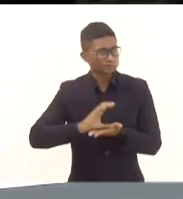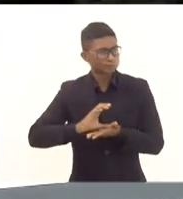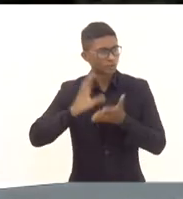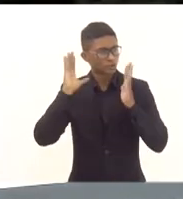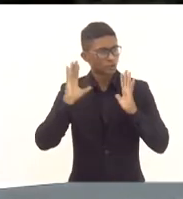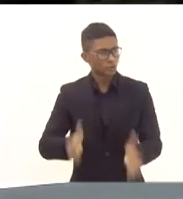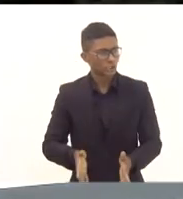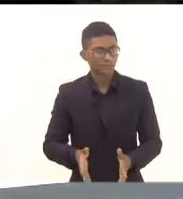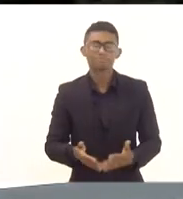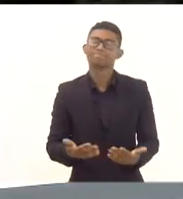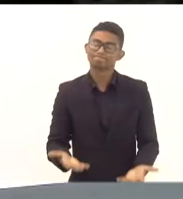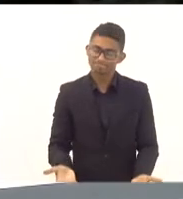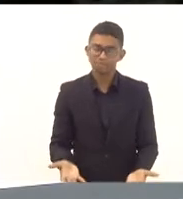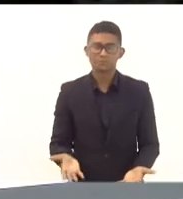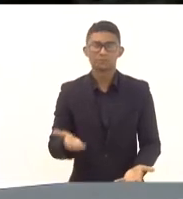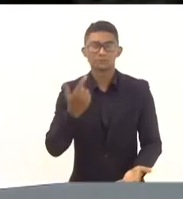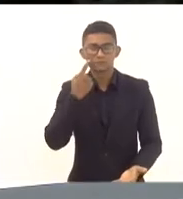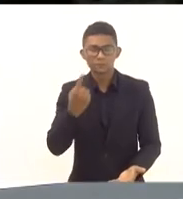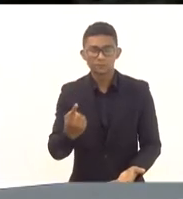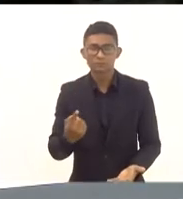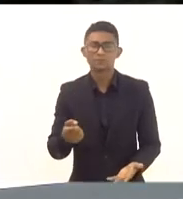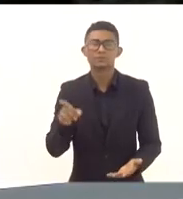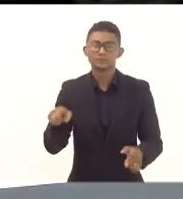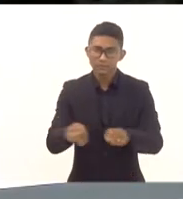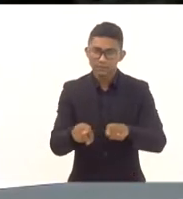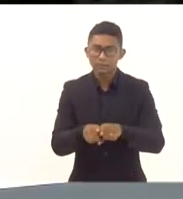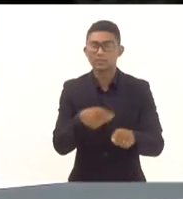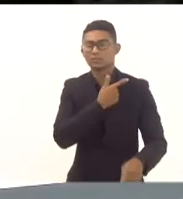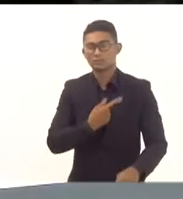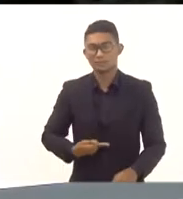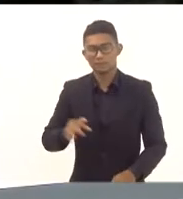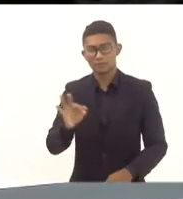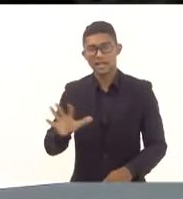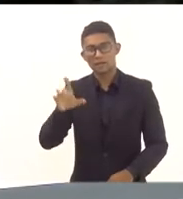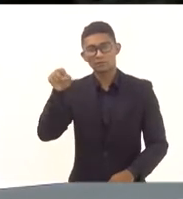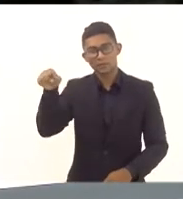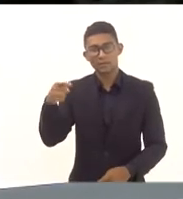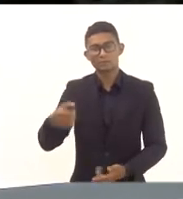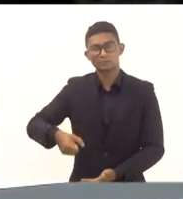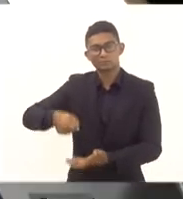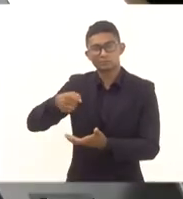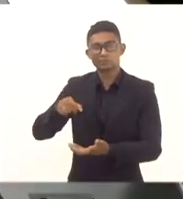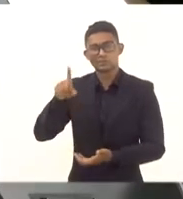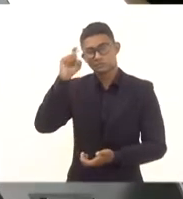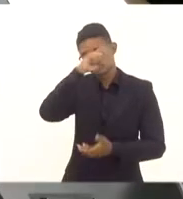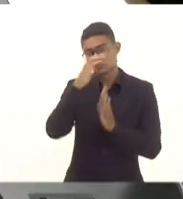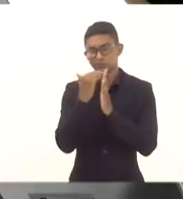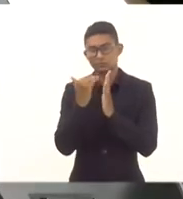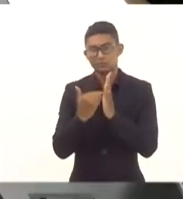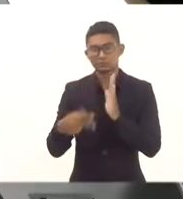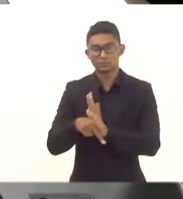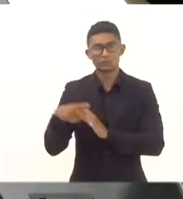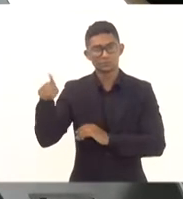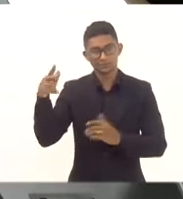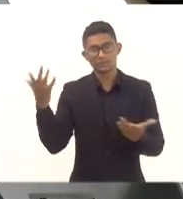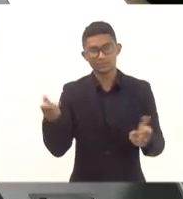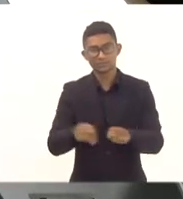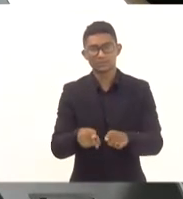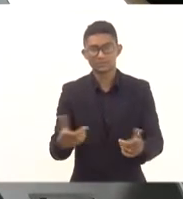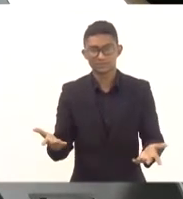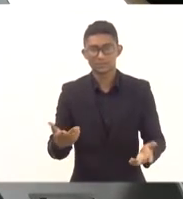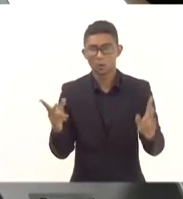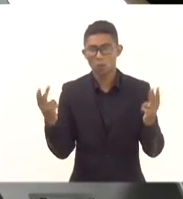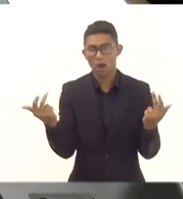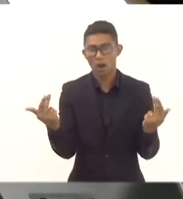que a gente tem de chegar nas pessoas fugiram perguntas lá na realidade a senhora falou que